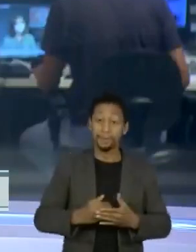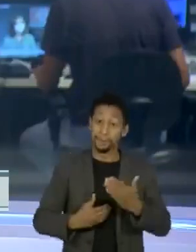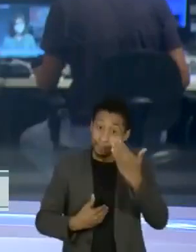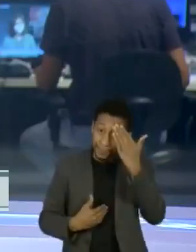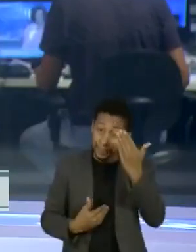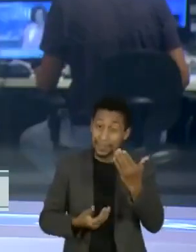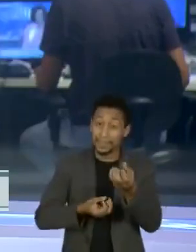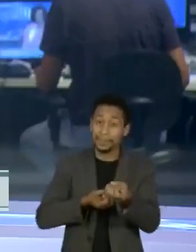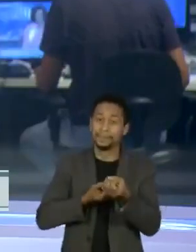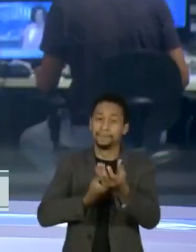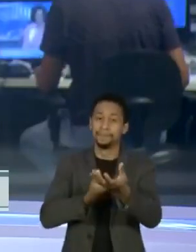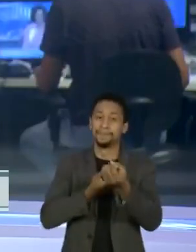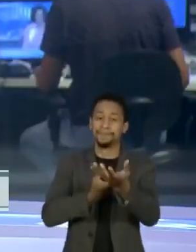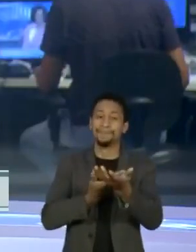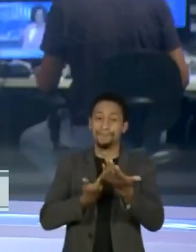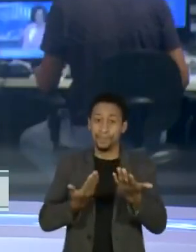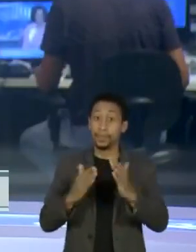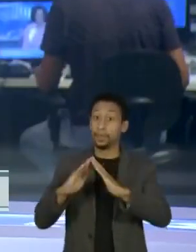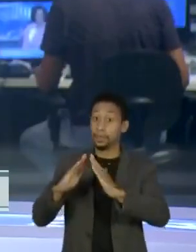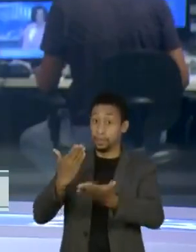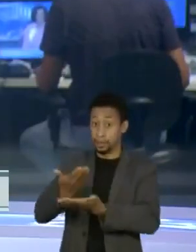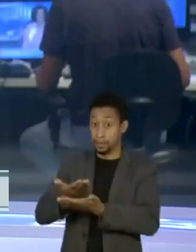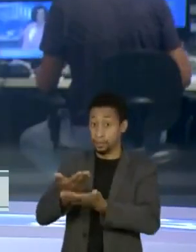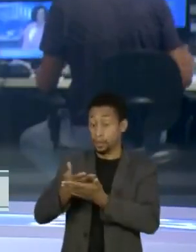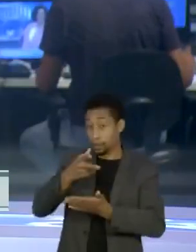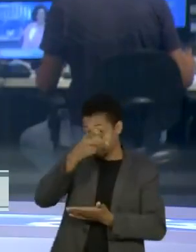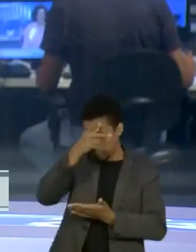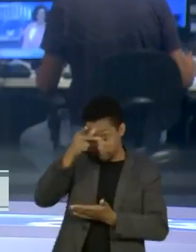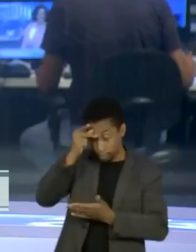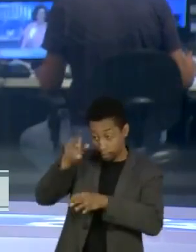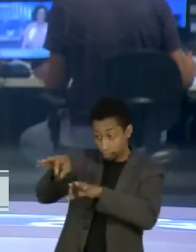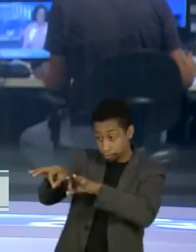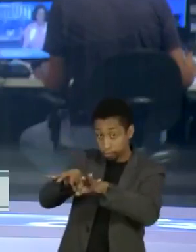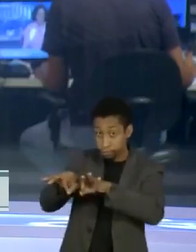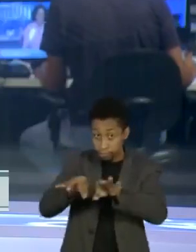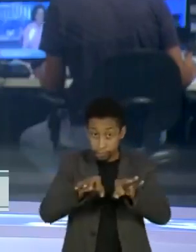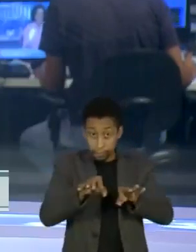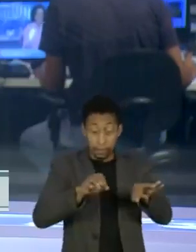Adriana, pelas informações. Portanto, escolas municipais sendo preparadas